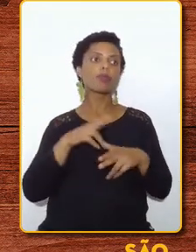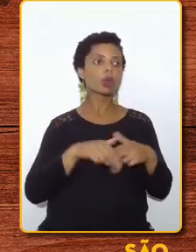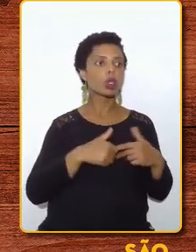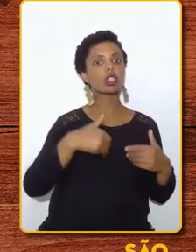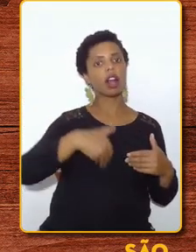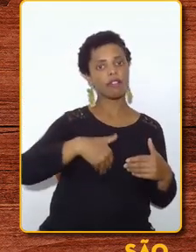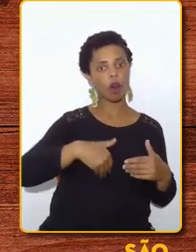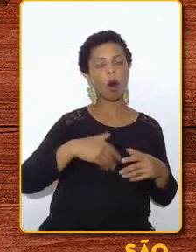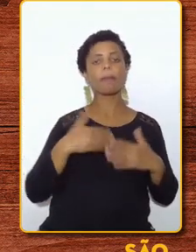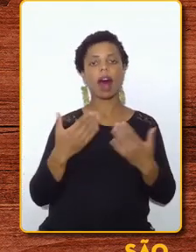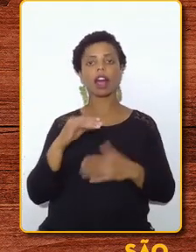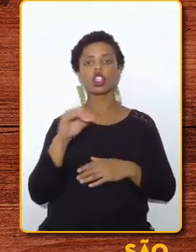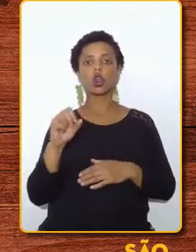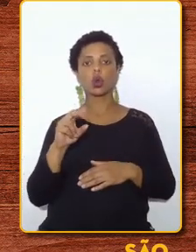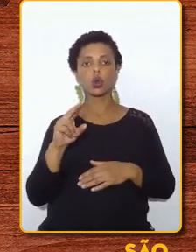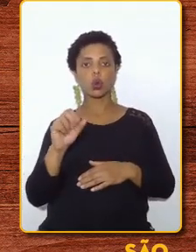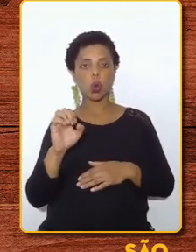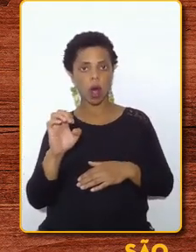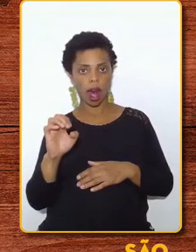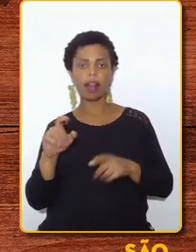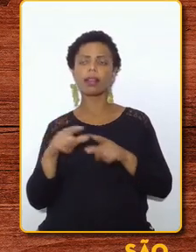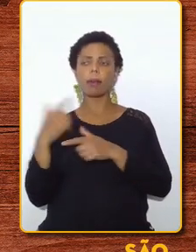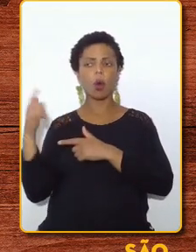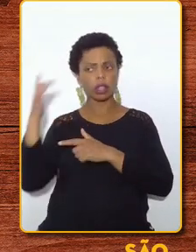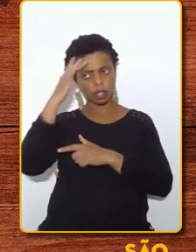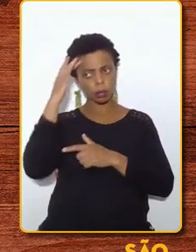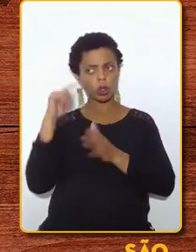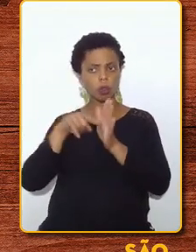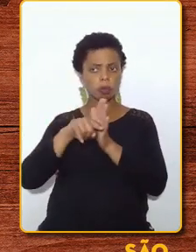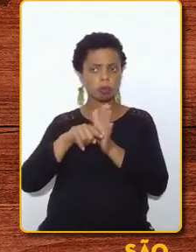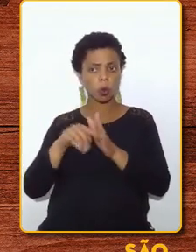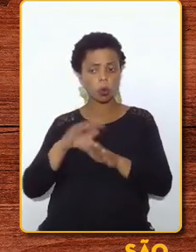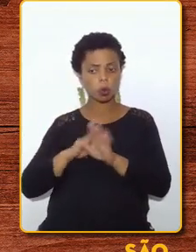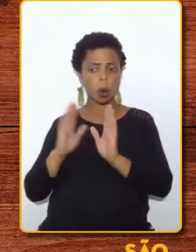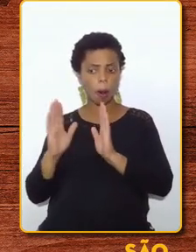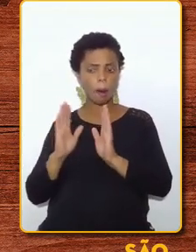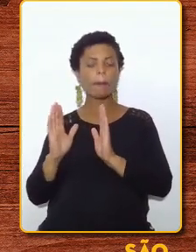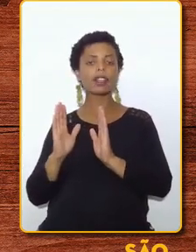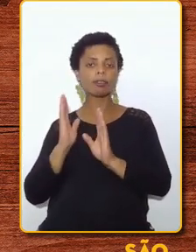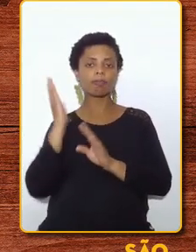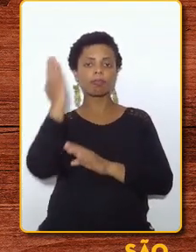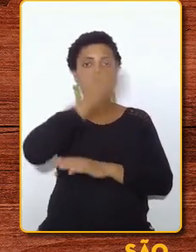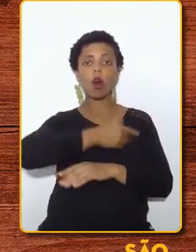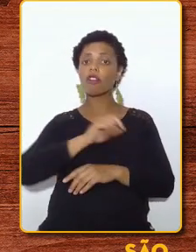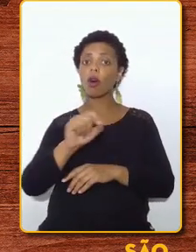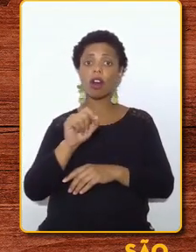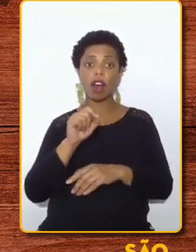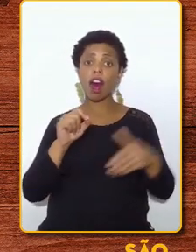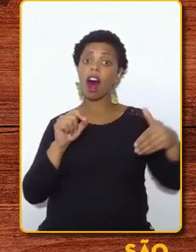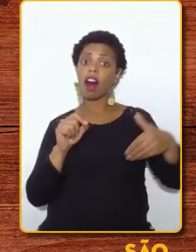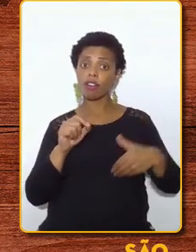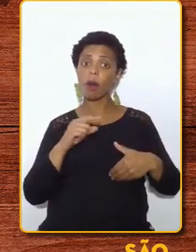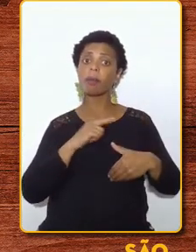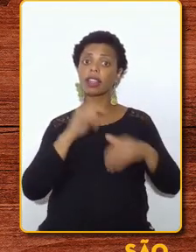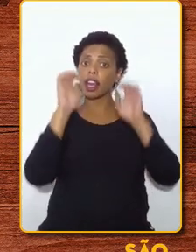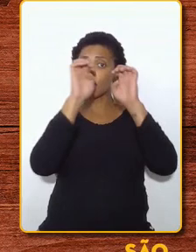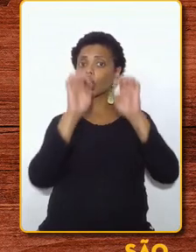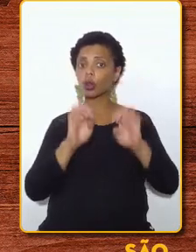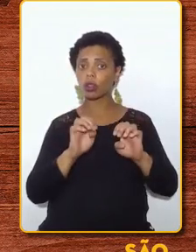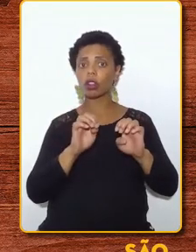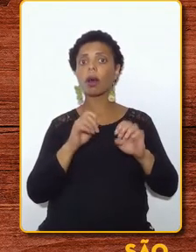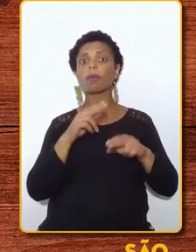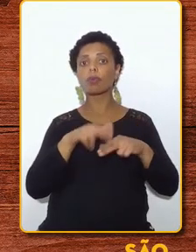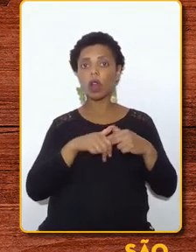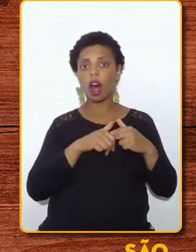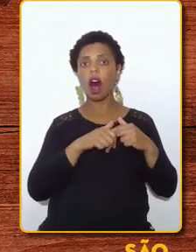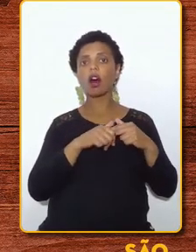Josué, junto com outras pessoas daquele momento, vai mostrar que a fome tem uma causa estrutural através da desigualdade